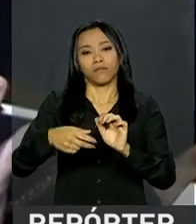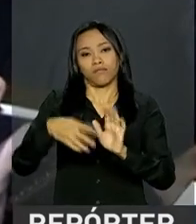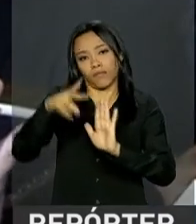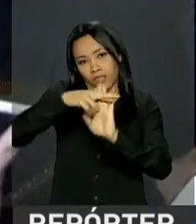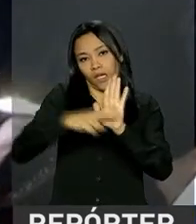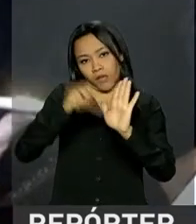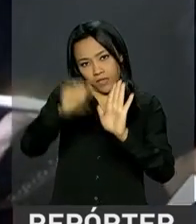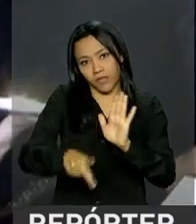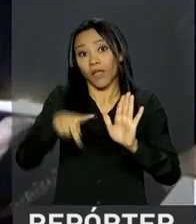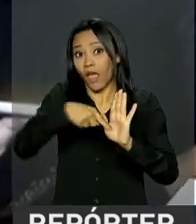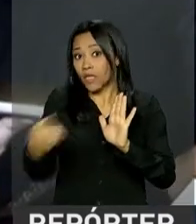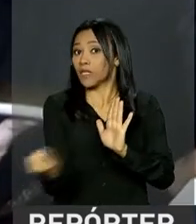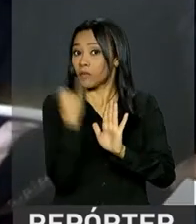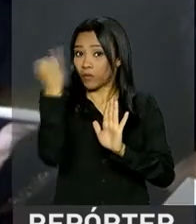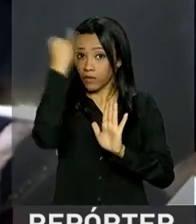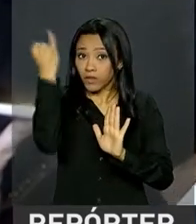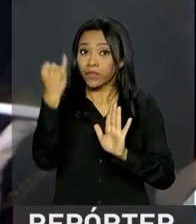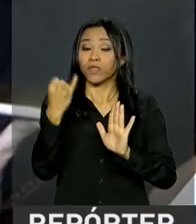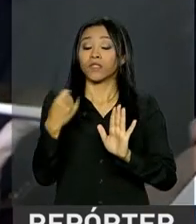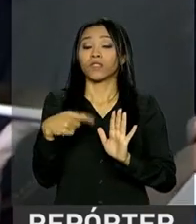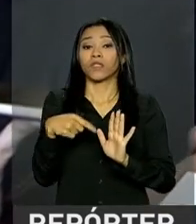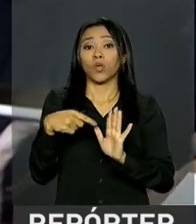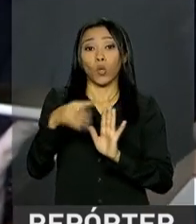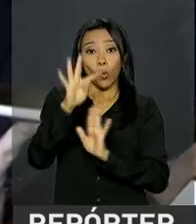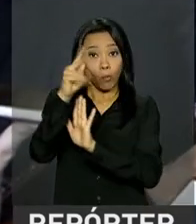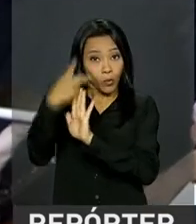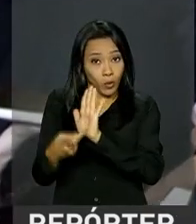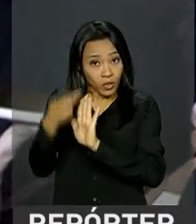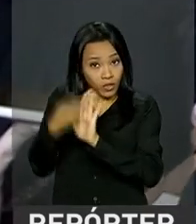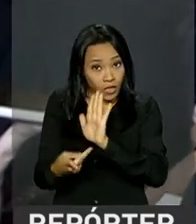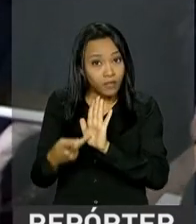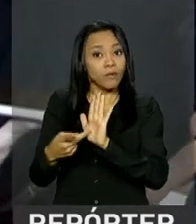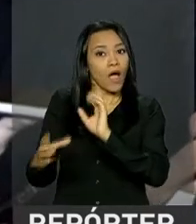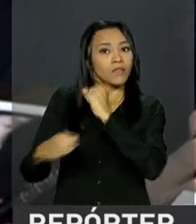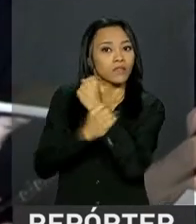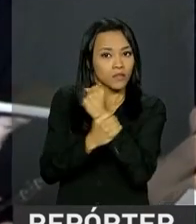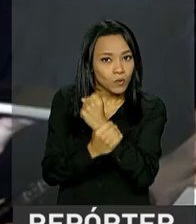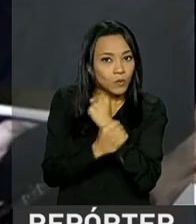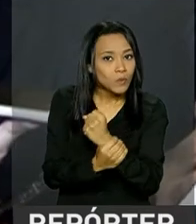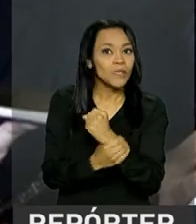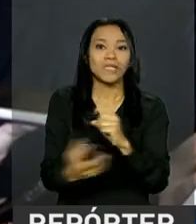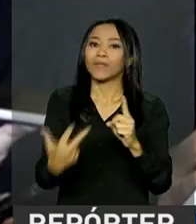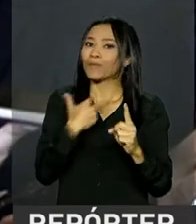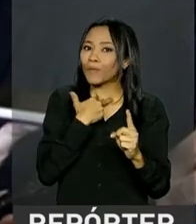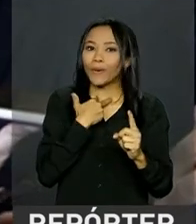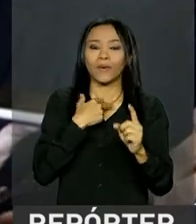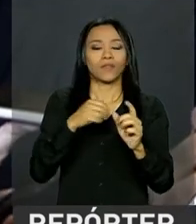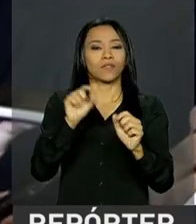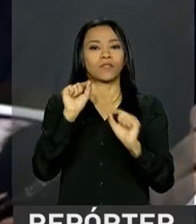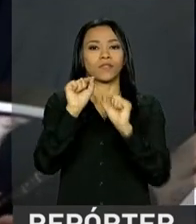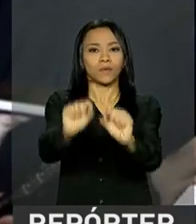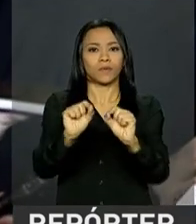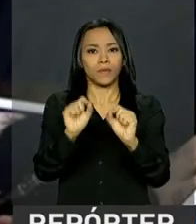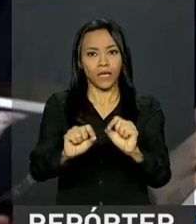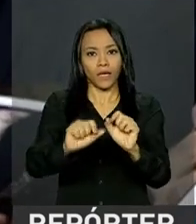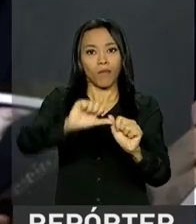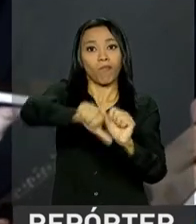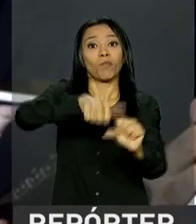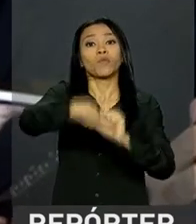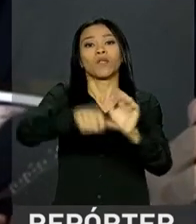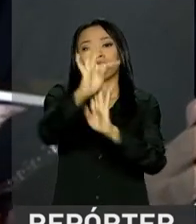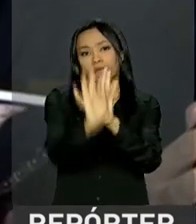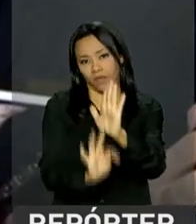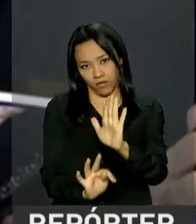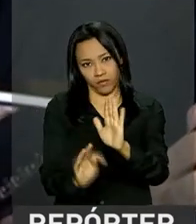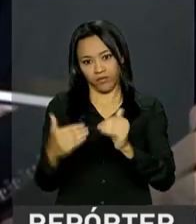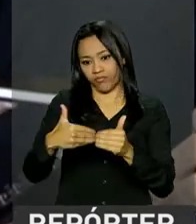o projeto como está, ele assegura isto, não pode ser fundamentalmente alterado